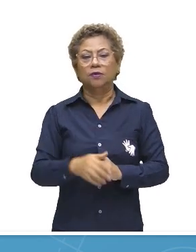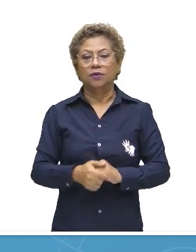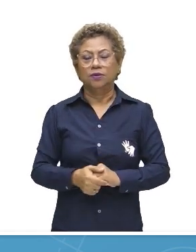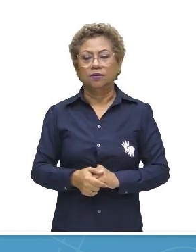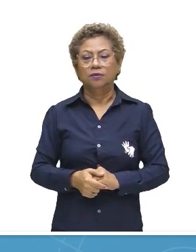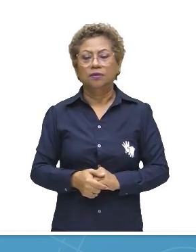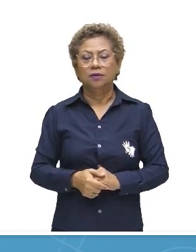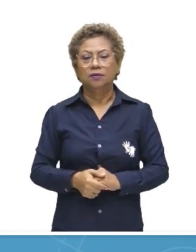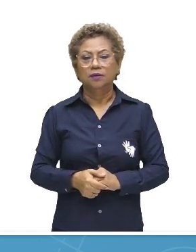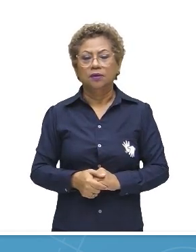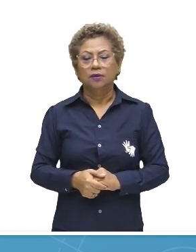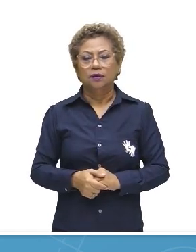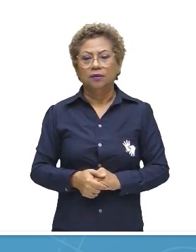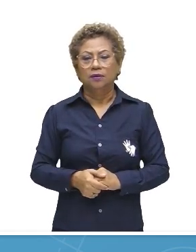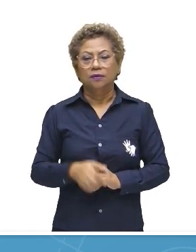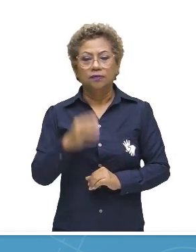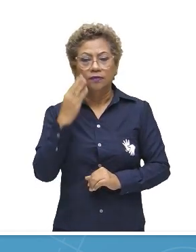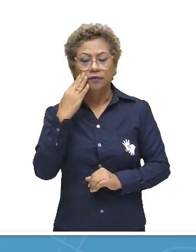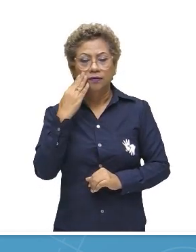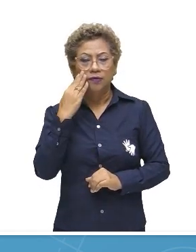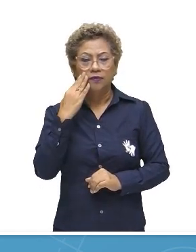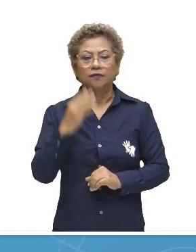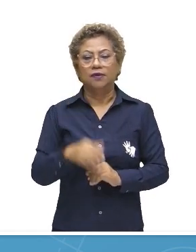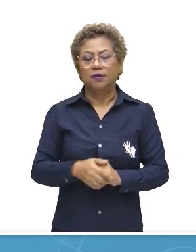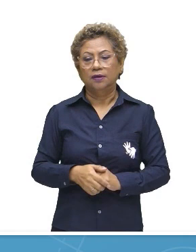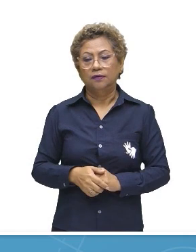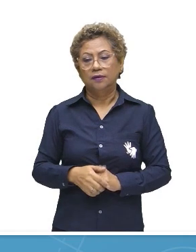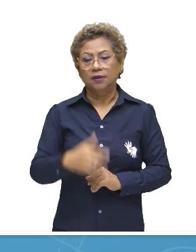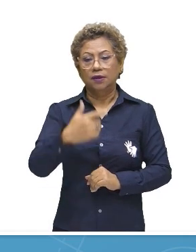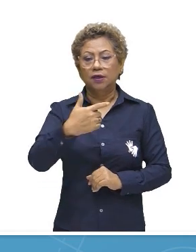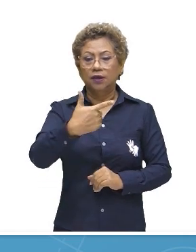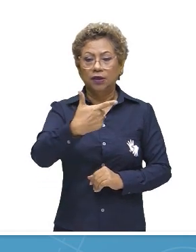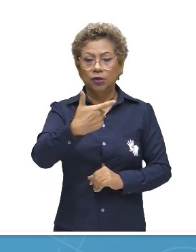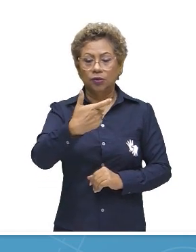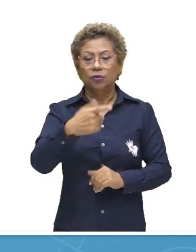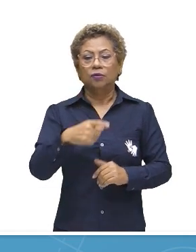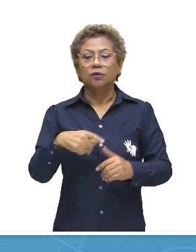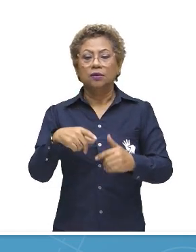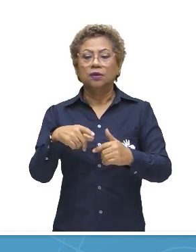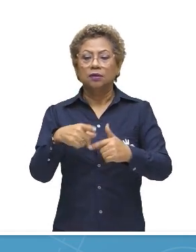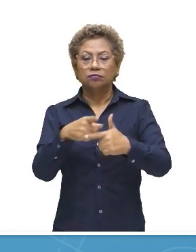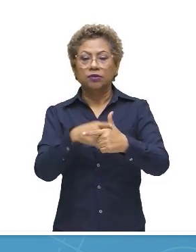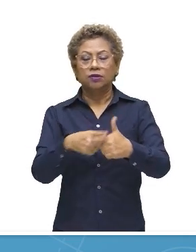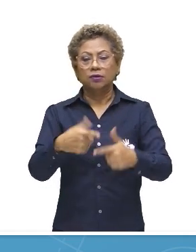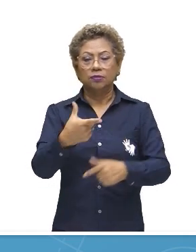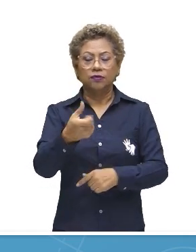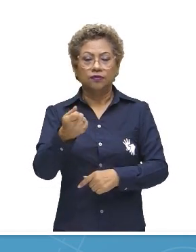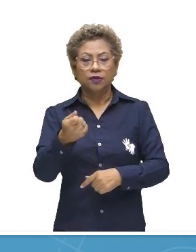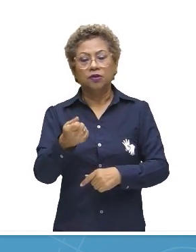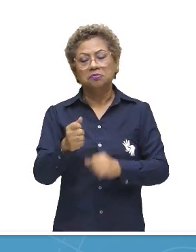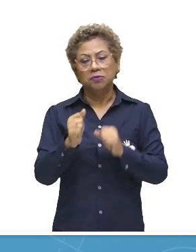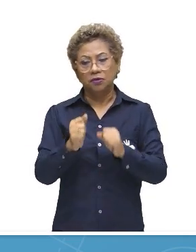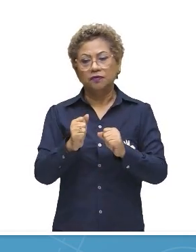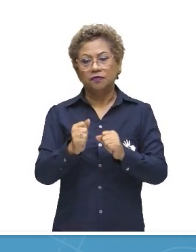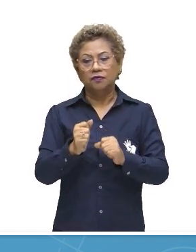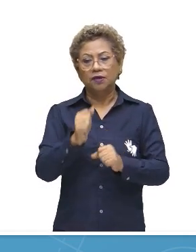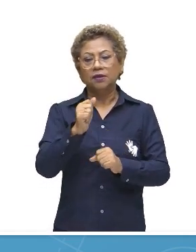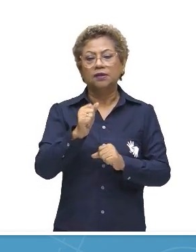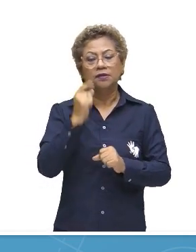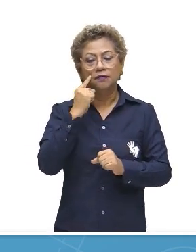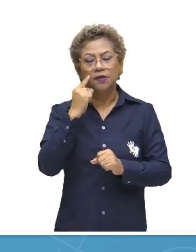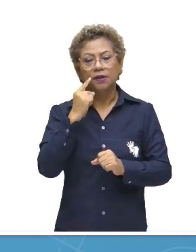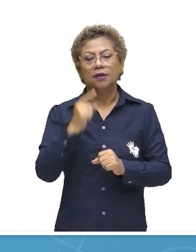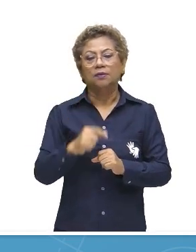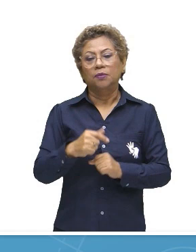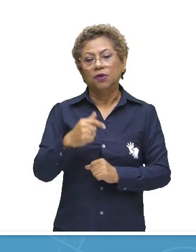coloquei no chat para vocês. Então, você pega aqui 12 sobre 20 e simplifica, tá? 12 sobre